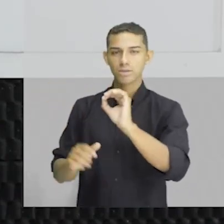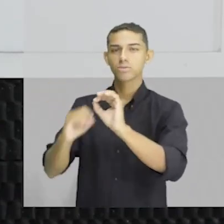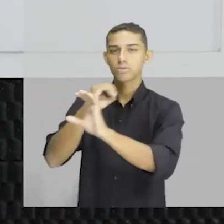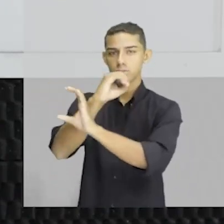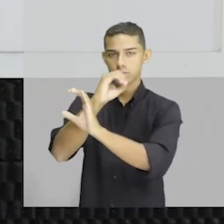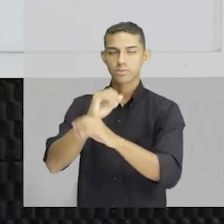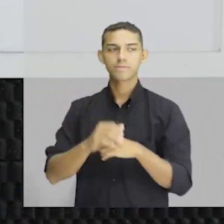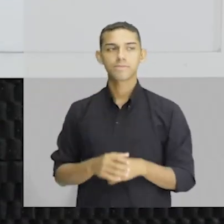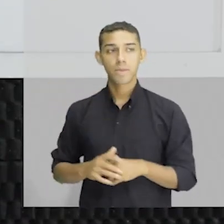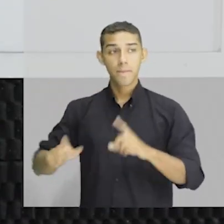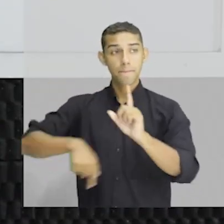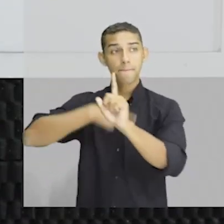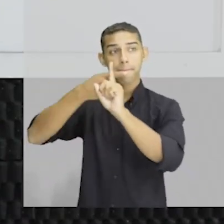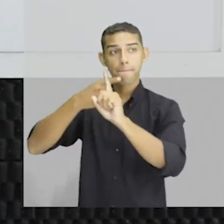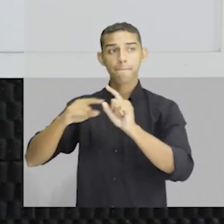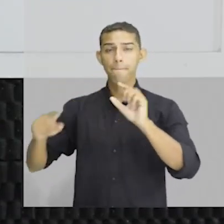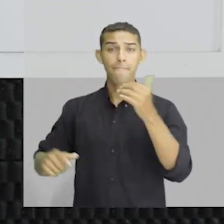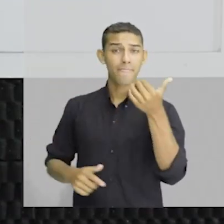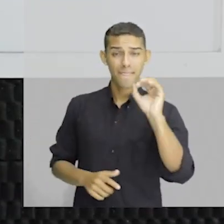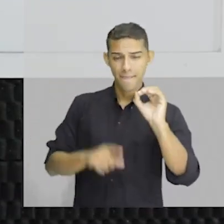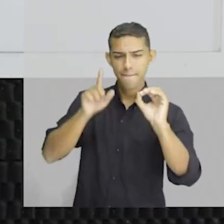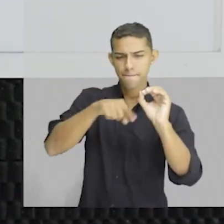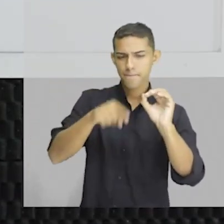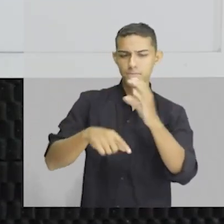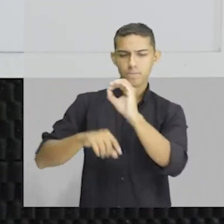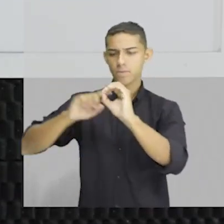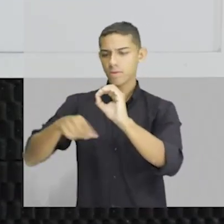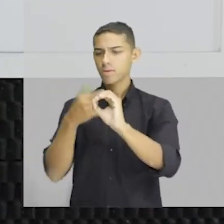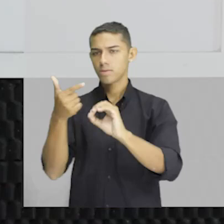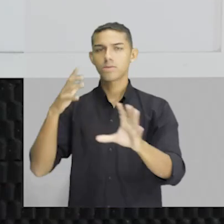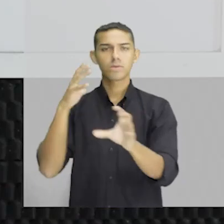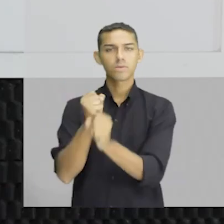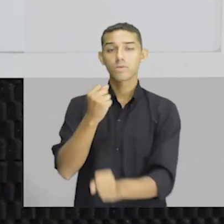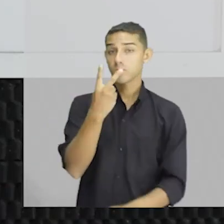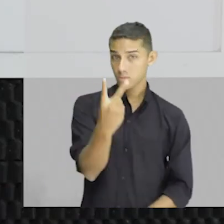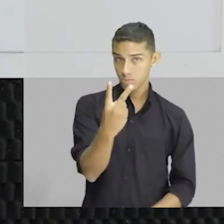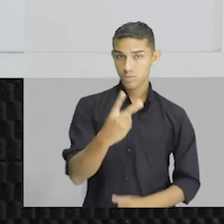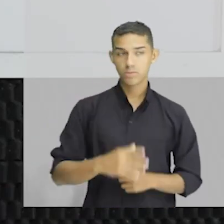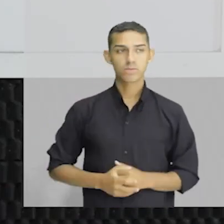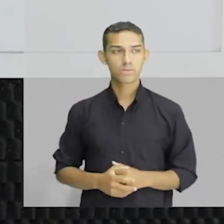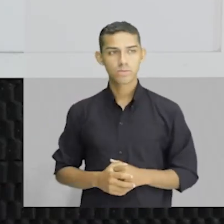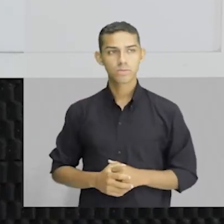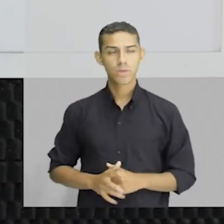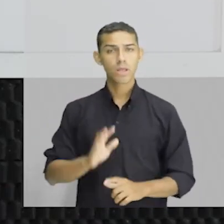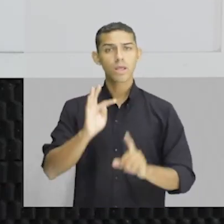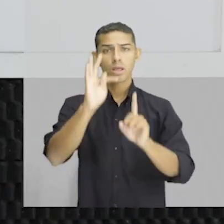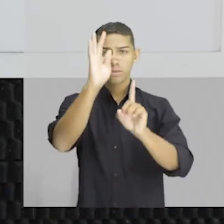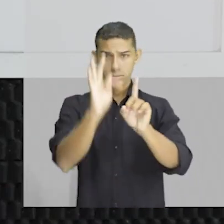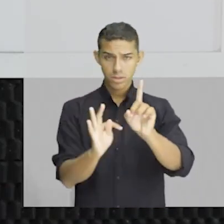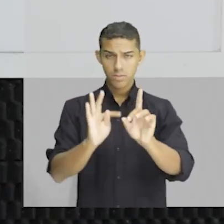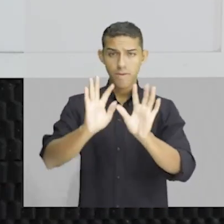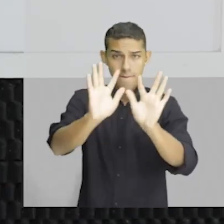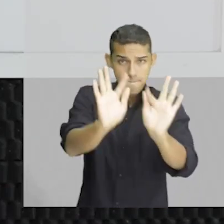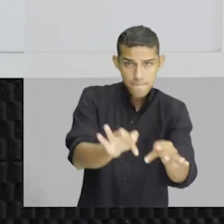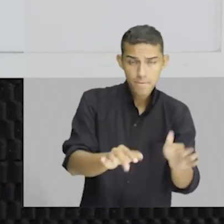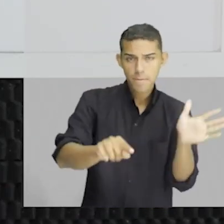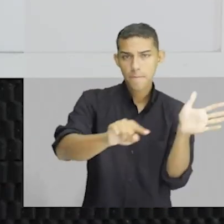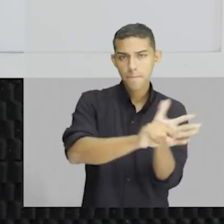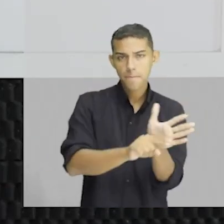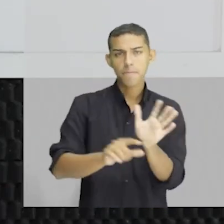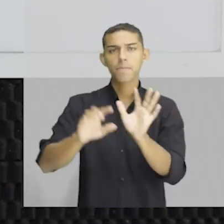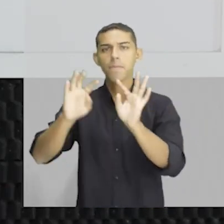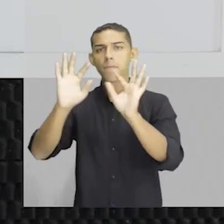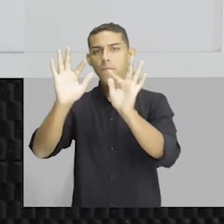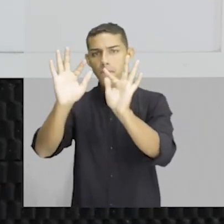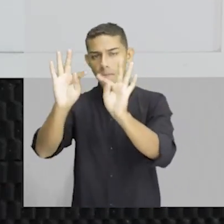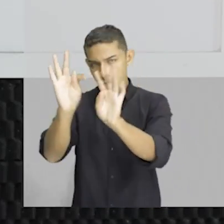mas 10 vezes 0,2 isso aqui dá dois temperatura final menos temperatura inicial